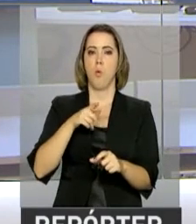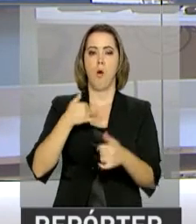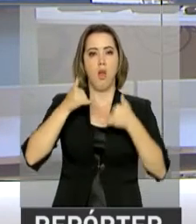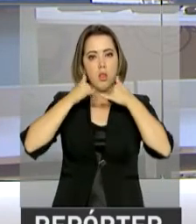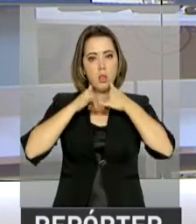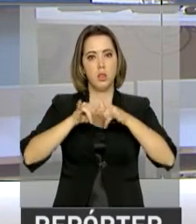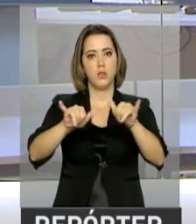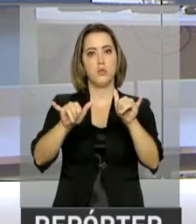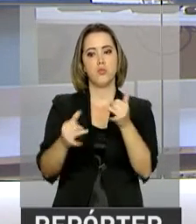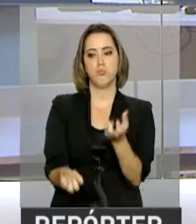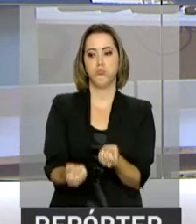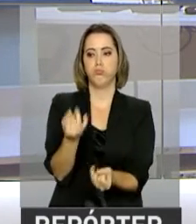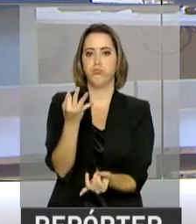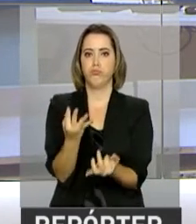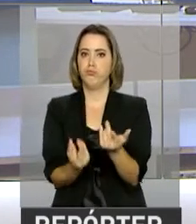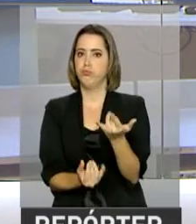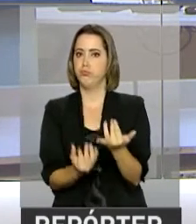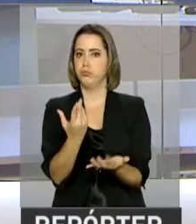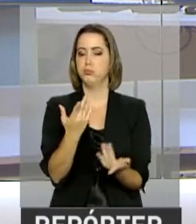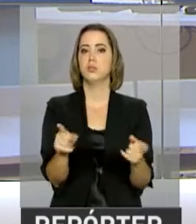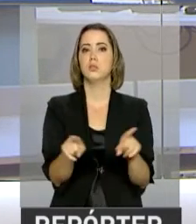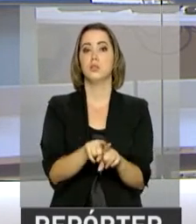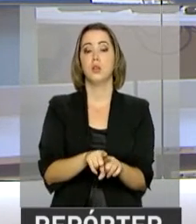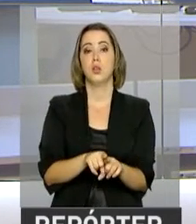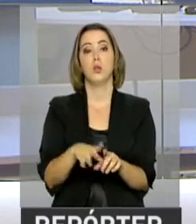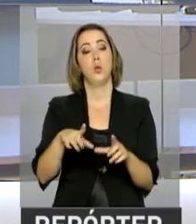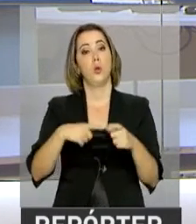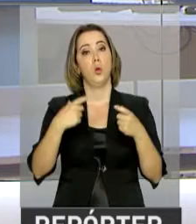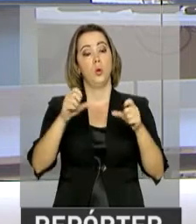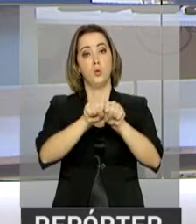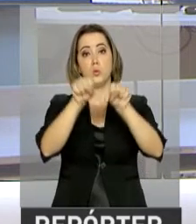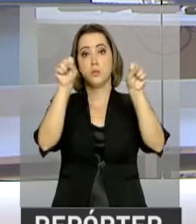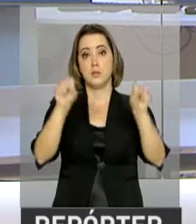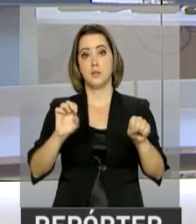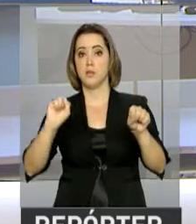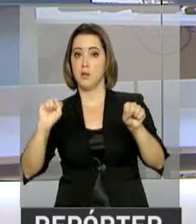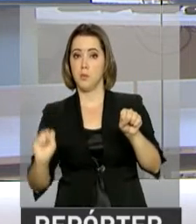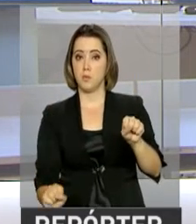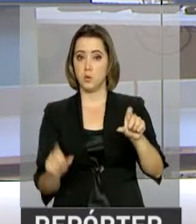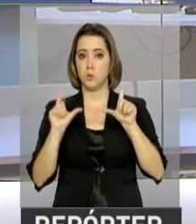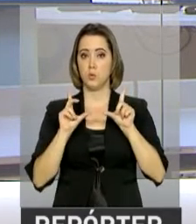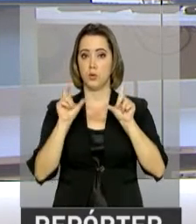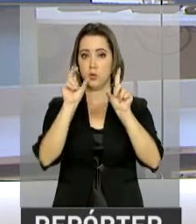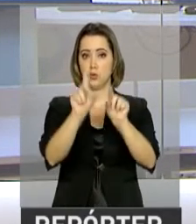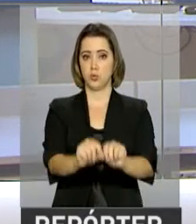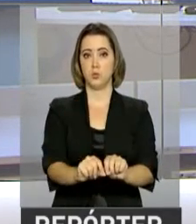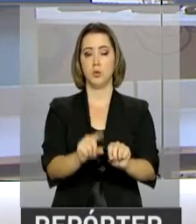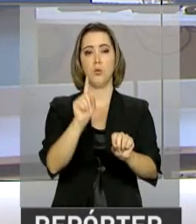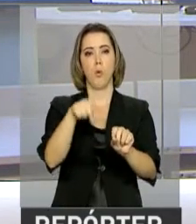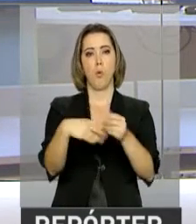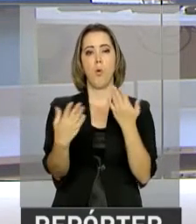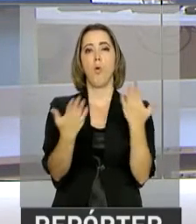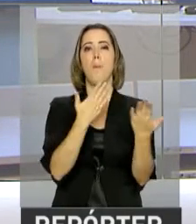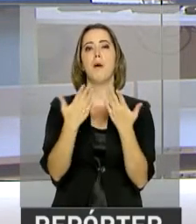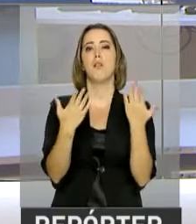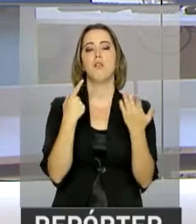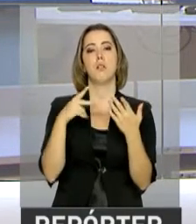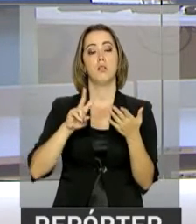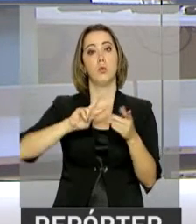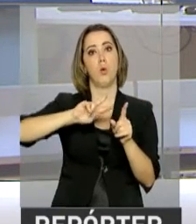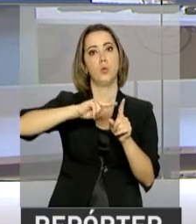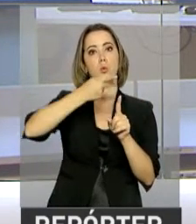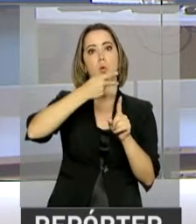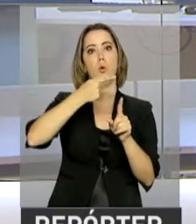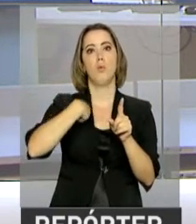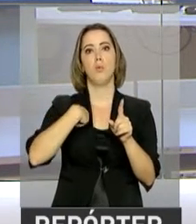esses mais de quatro meses no sistema sul a redução do consumo no horário de ponta a noite foi o equivalente ao dobro da carga